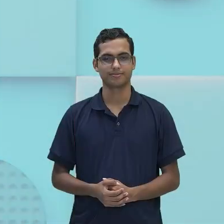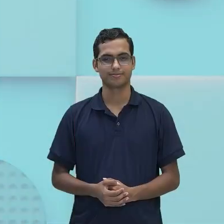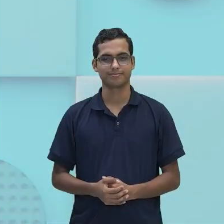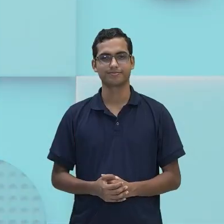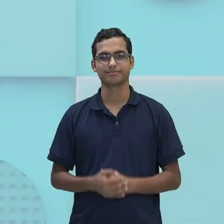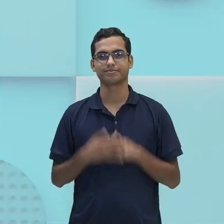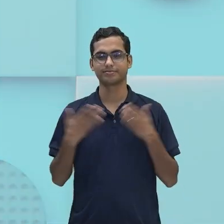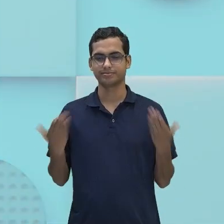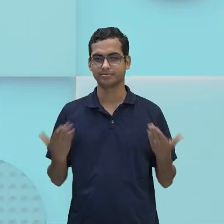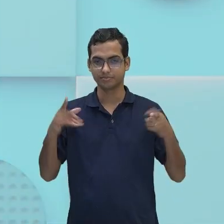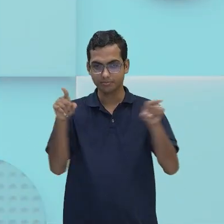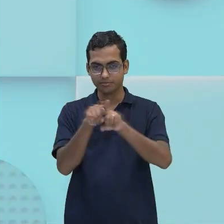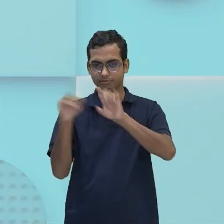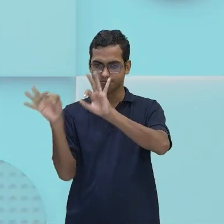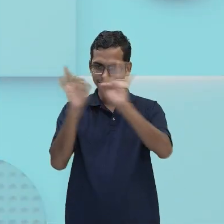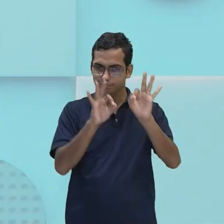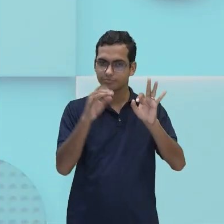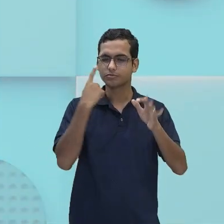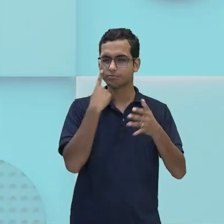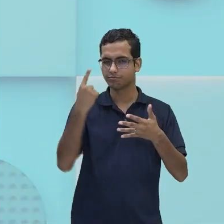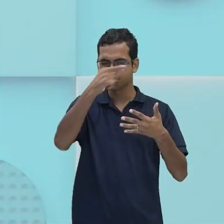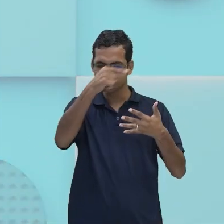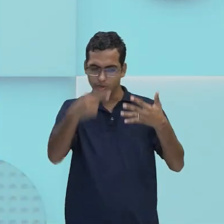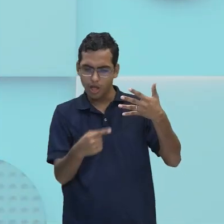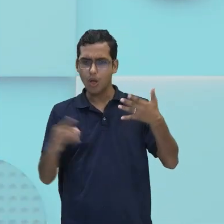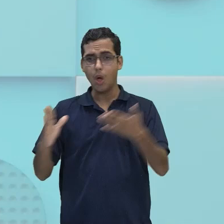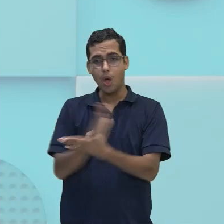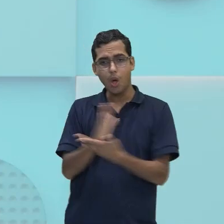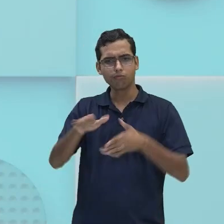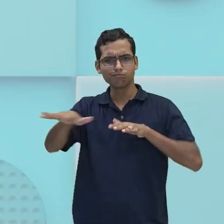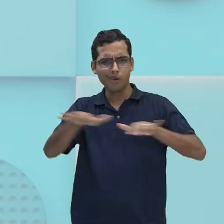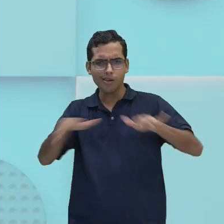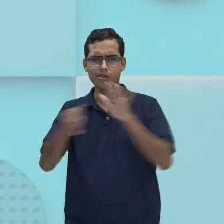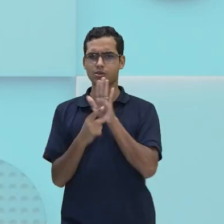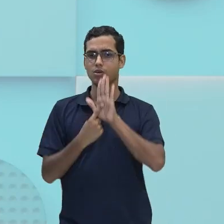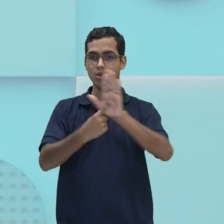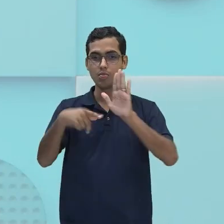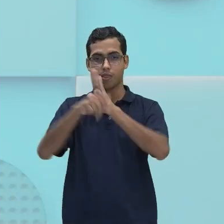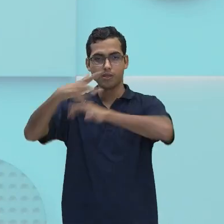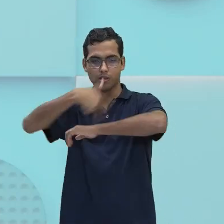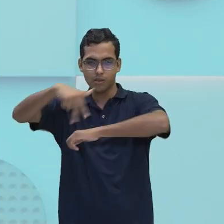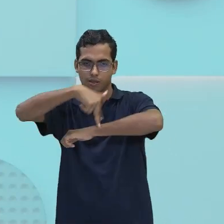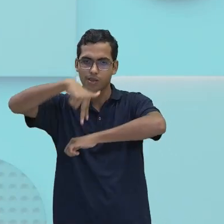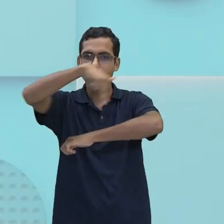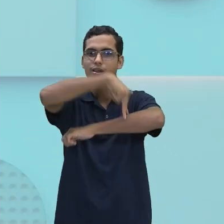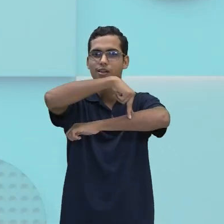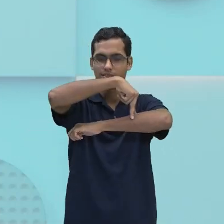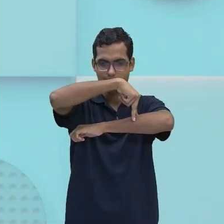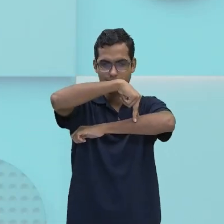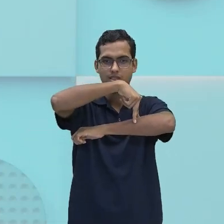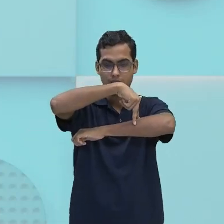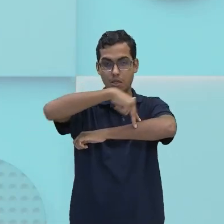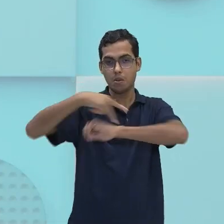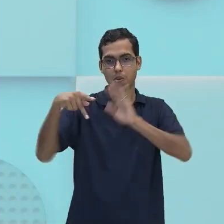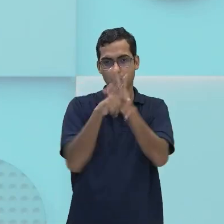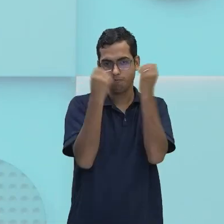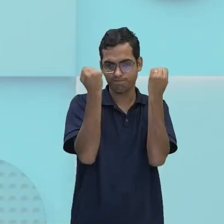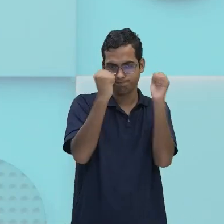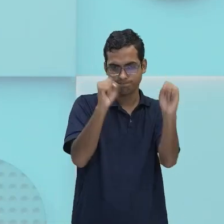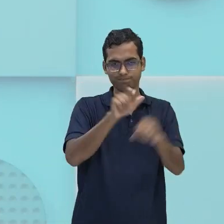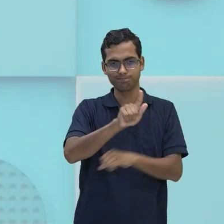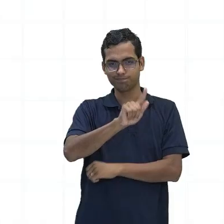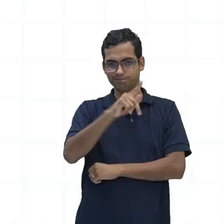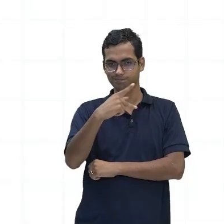Muito bem, esses são alguns dos movimentos que a gente encontra dentro de uma apresentação de GPT. Bem interessante, né? Vamos